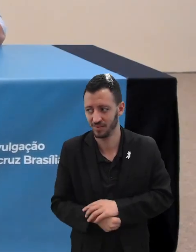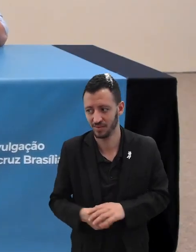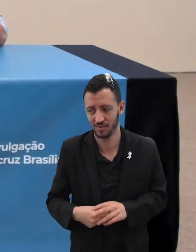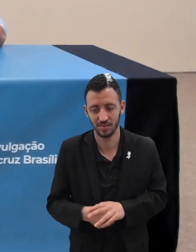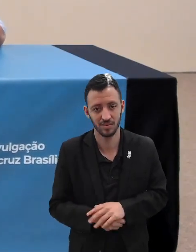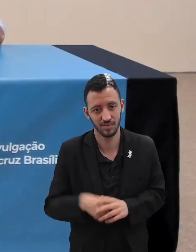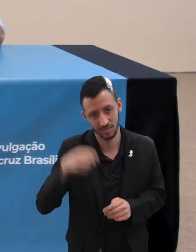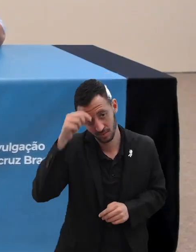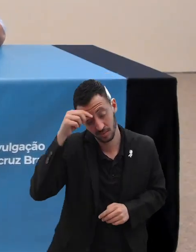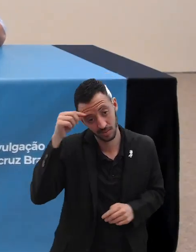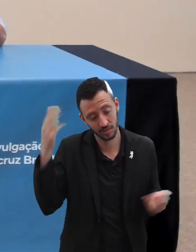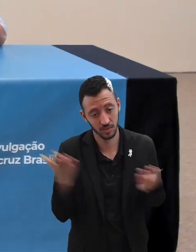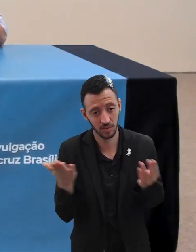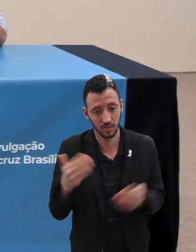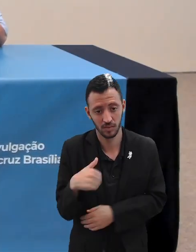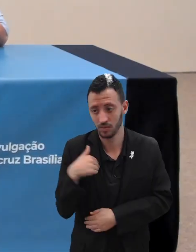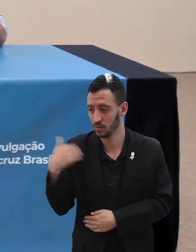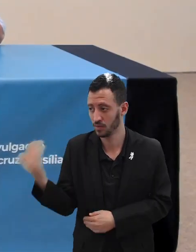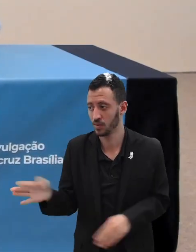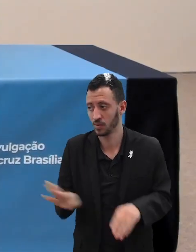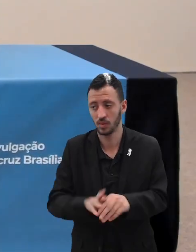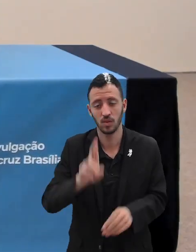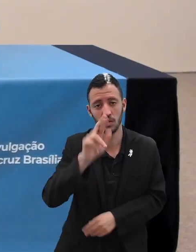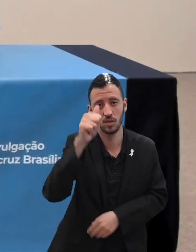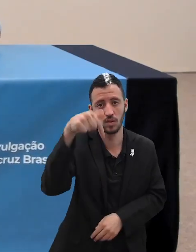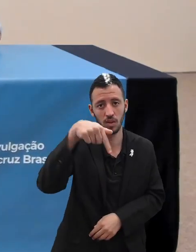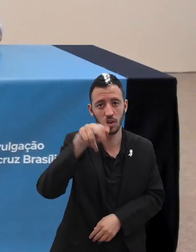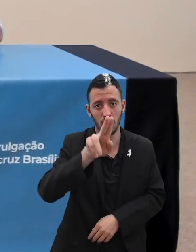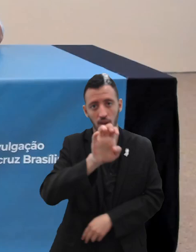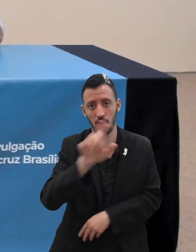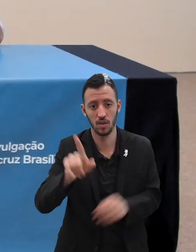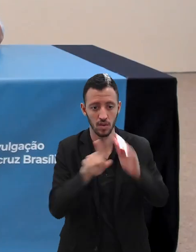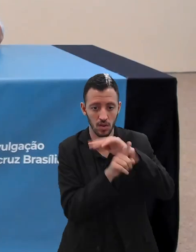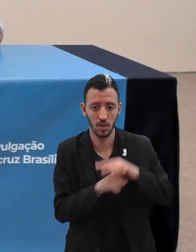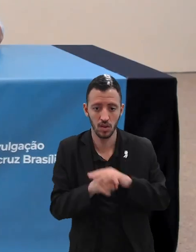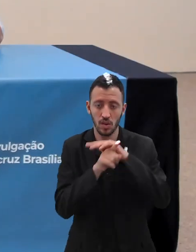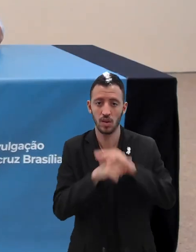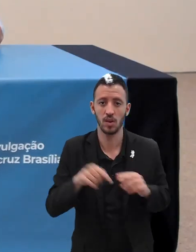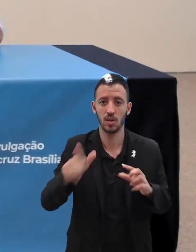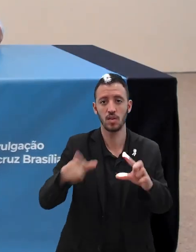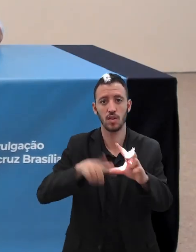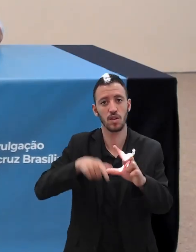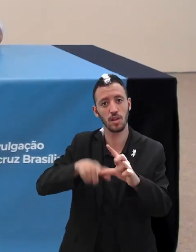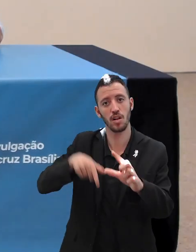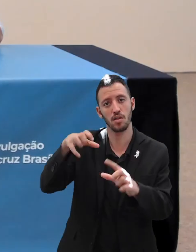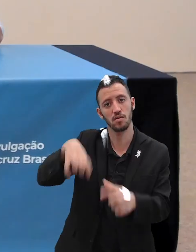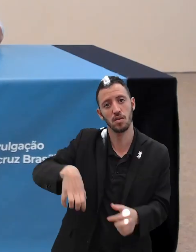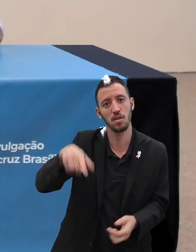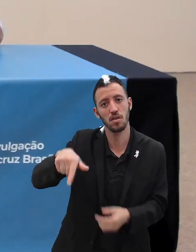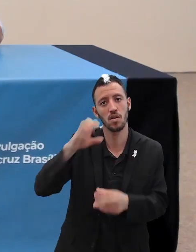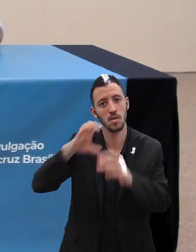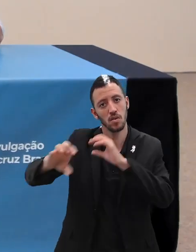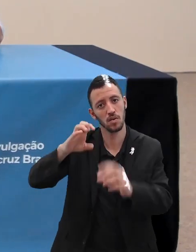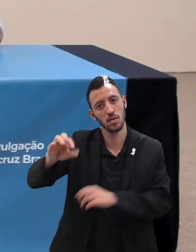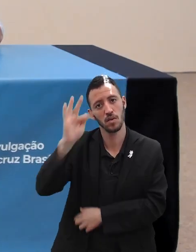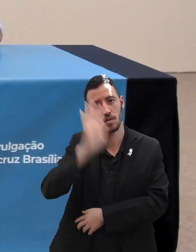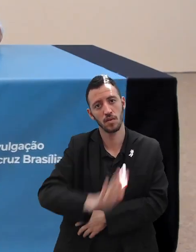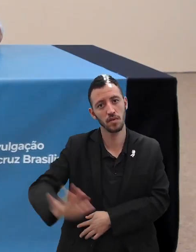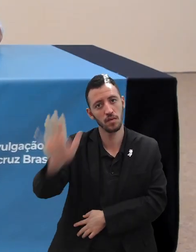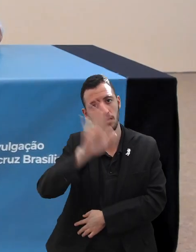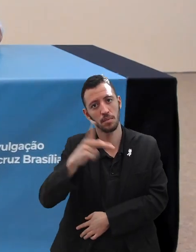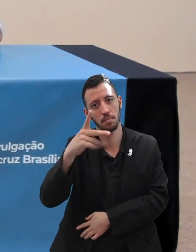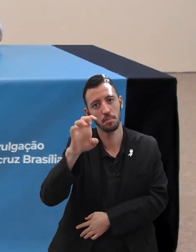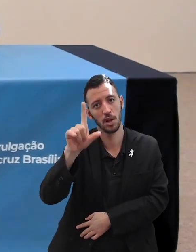E online nós temos a professora Raquel Recuero, que é pesquisadora do Centro de Letras e Comunicação da Universidade Federal de